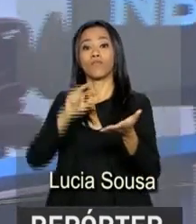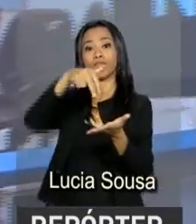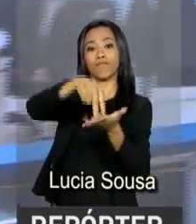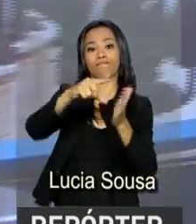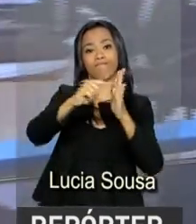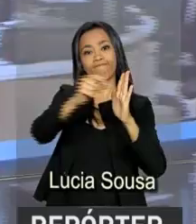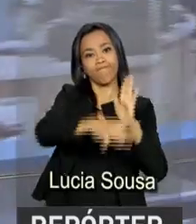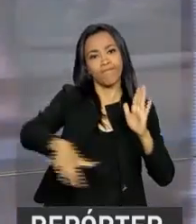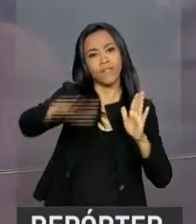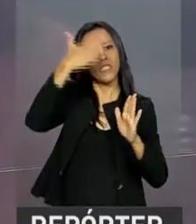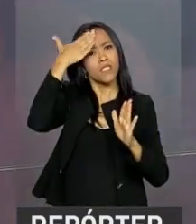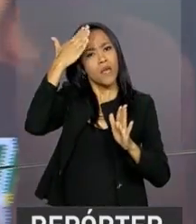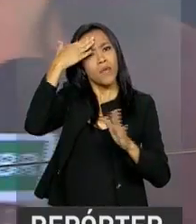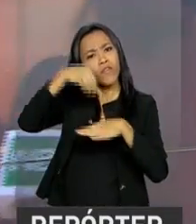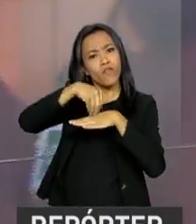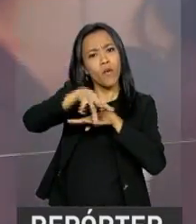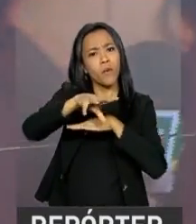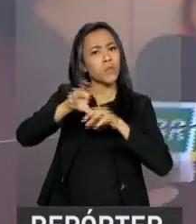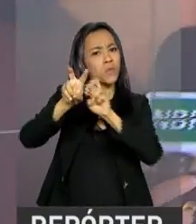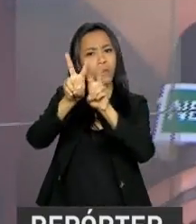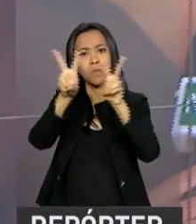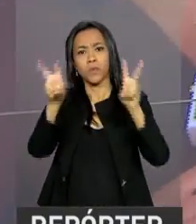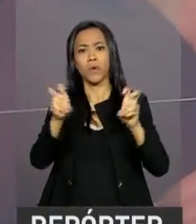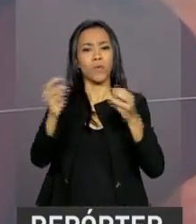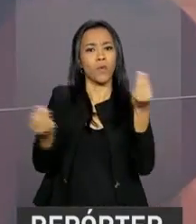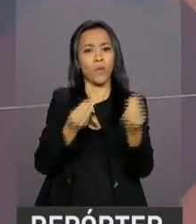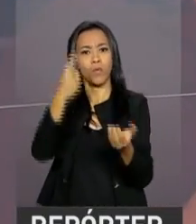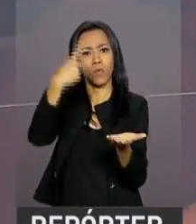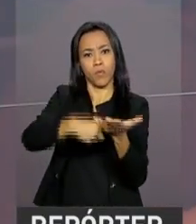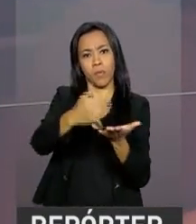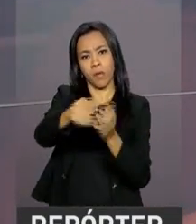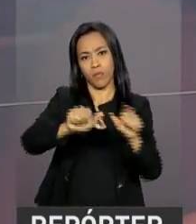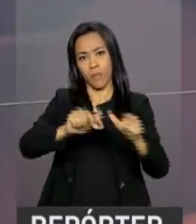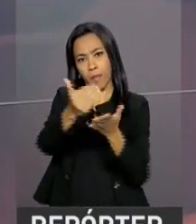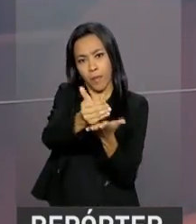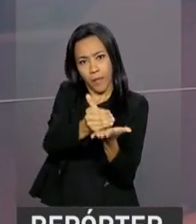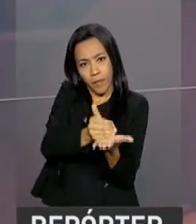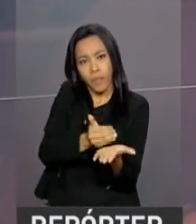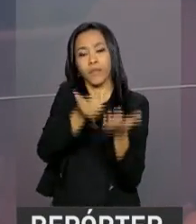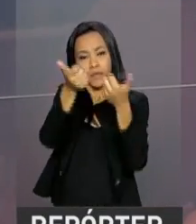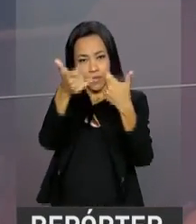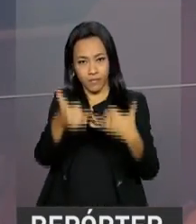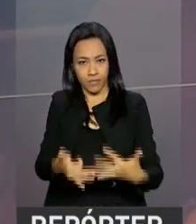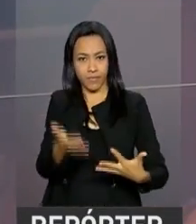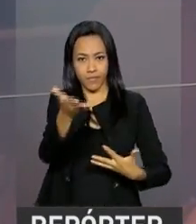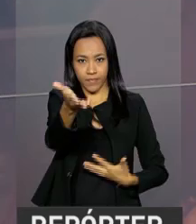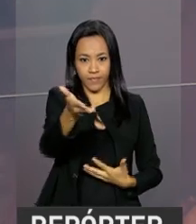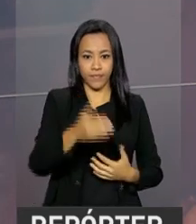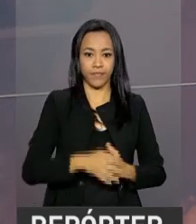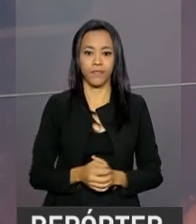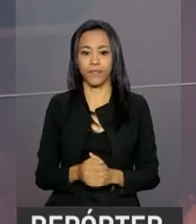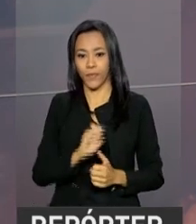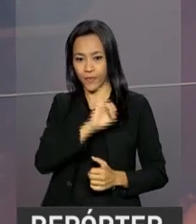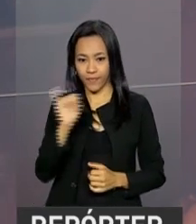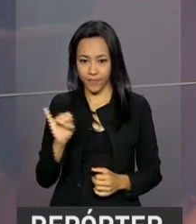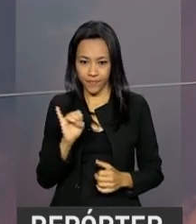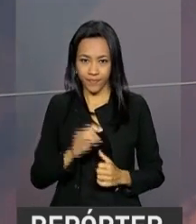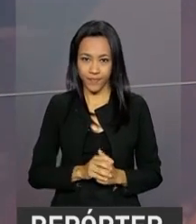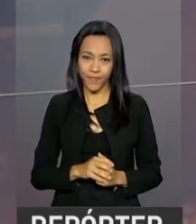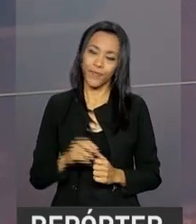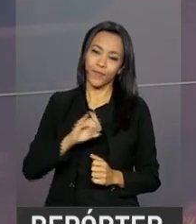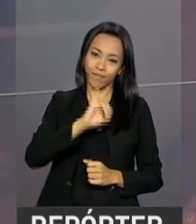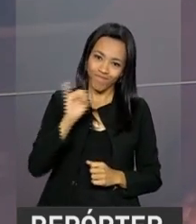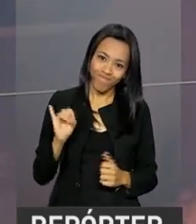mais informações sobre a agenda lá no Palácio. Quem tem as informações com a gente é a repórter Thaísa Dias. Oi, Thaísa.